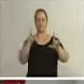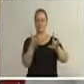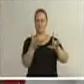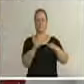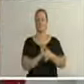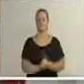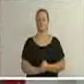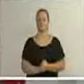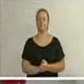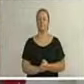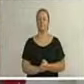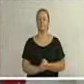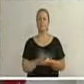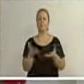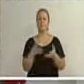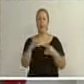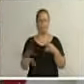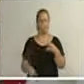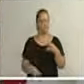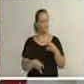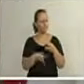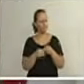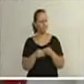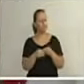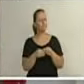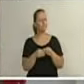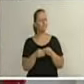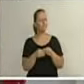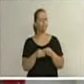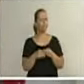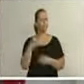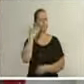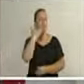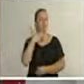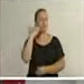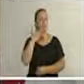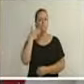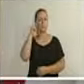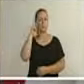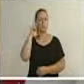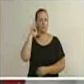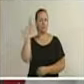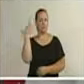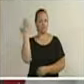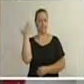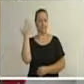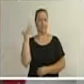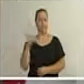quero complementar aqui um pouco o discurso que eu dei na terça-feira passada.